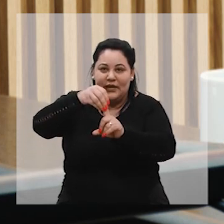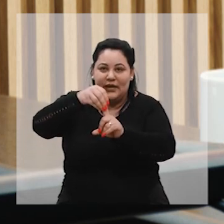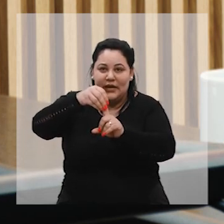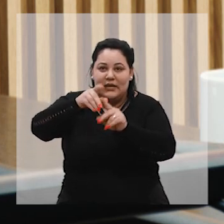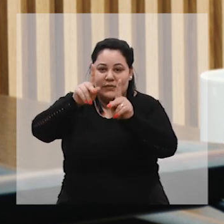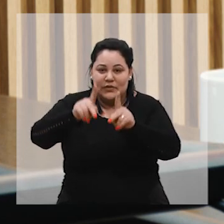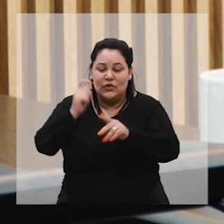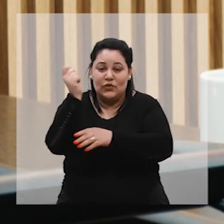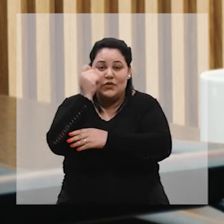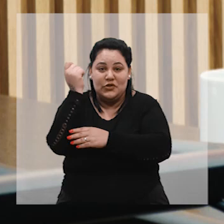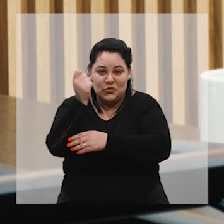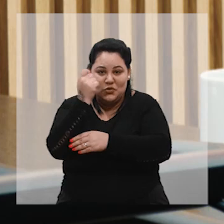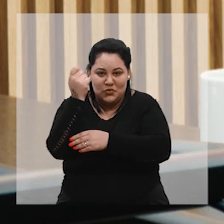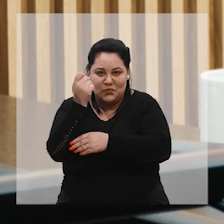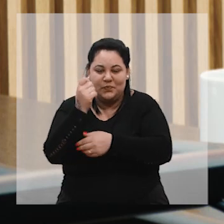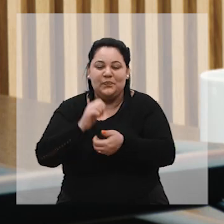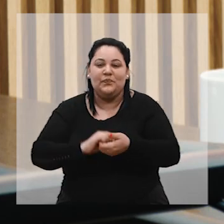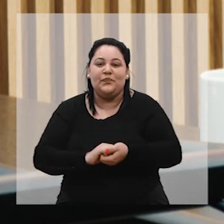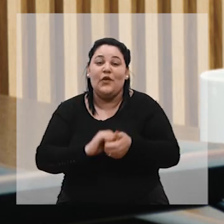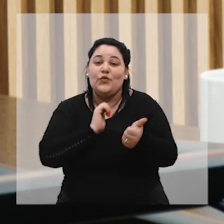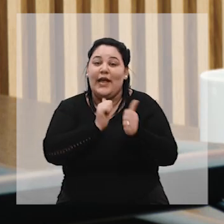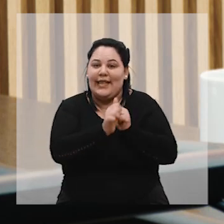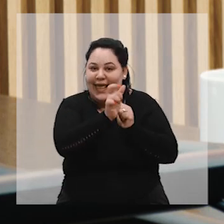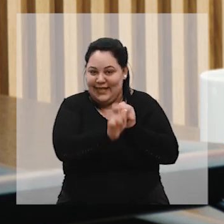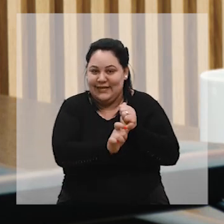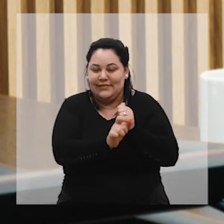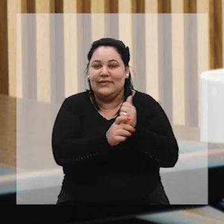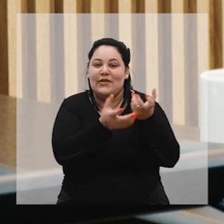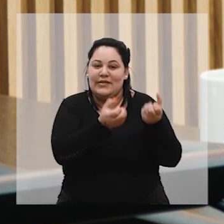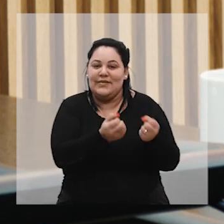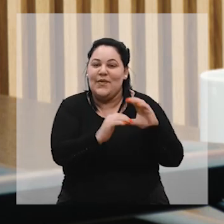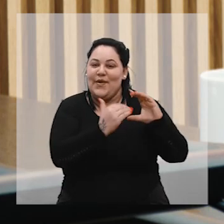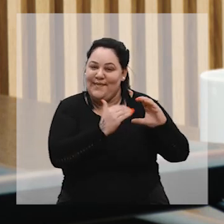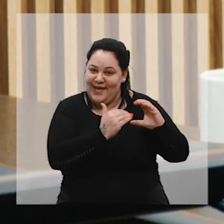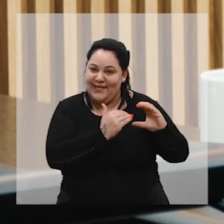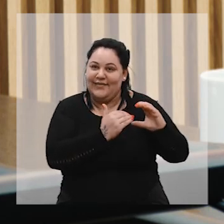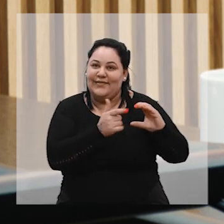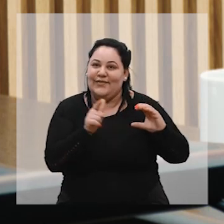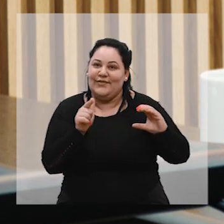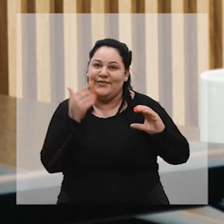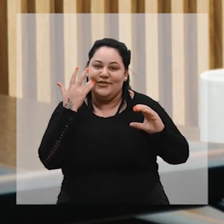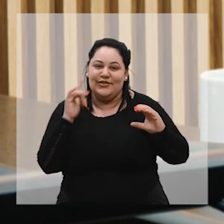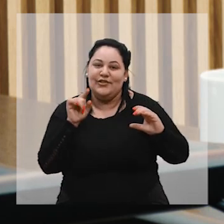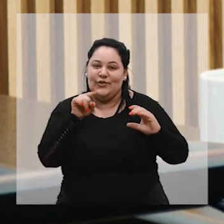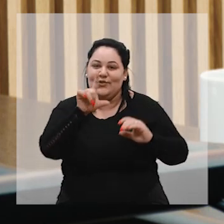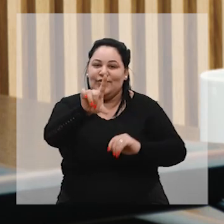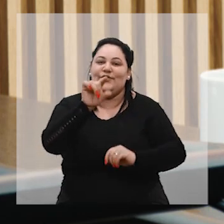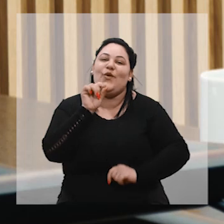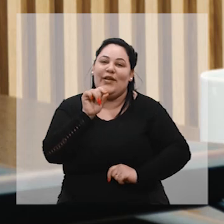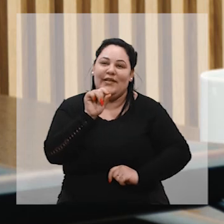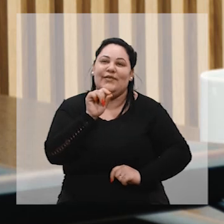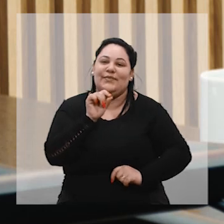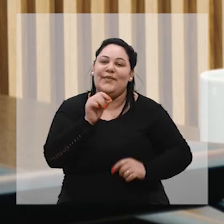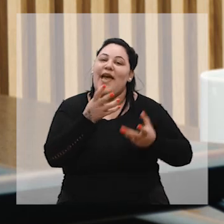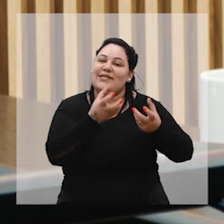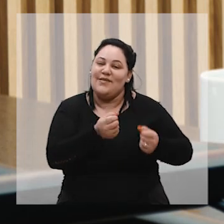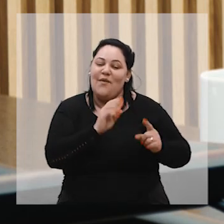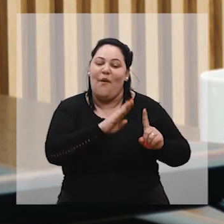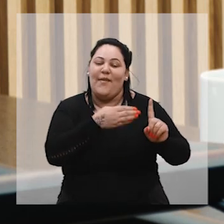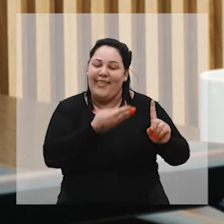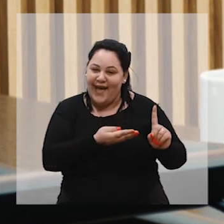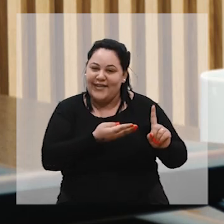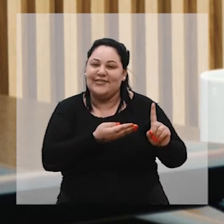atletas do Rio Grande do Sul. E aí eu recebi um e-mail esses dias falando, você foi